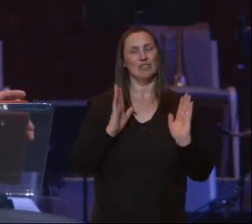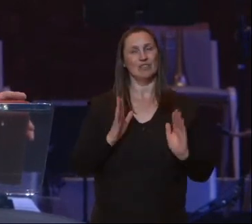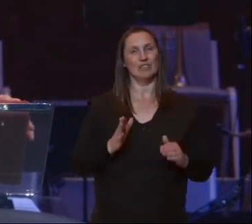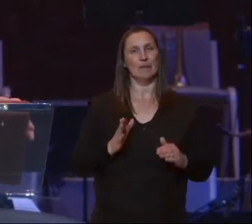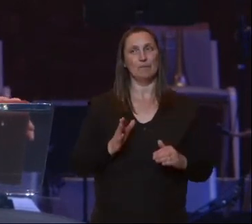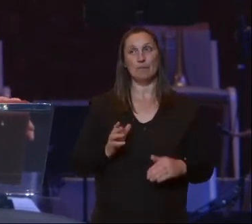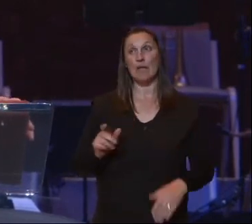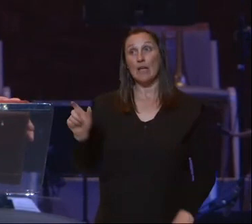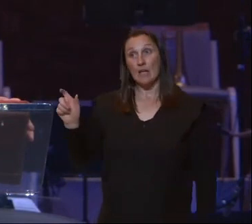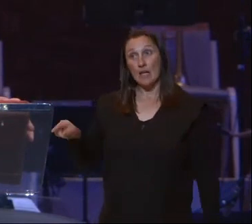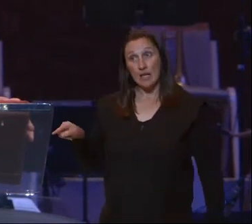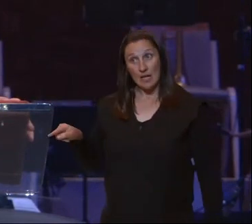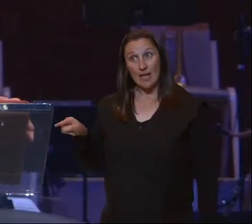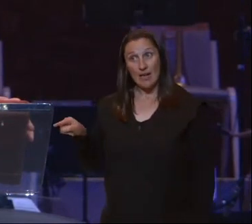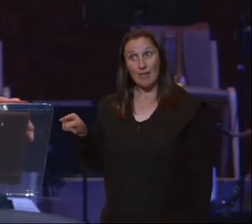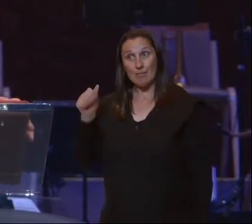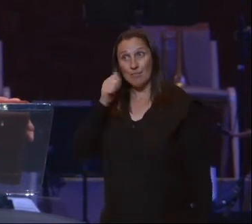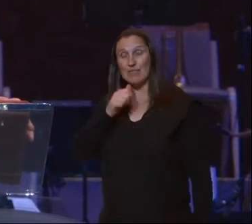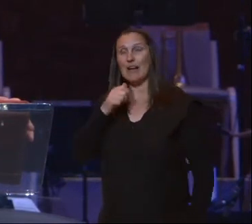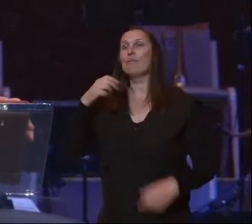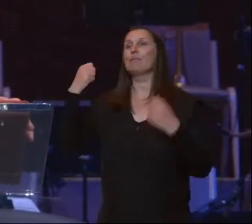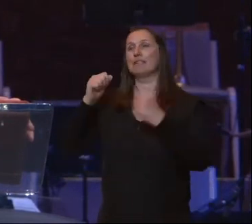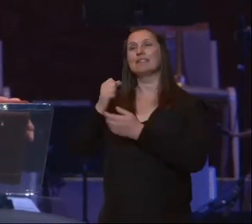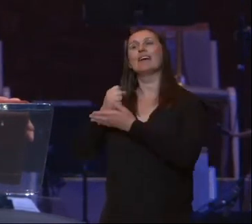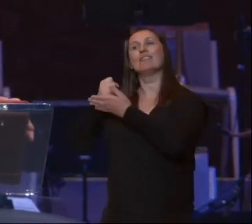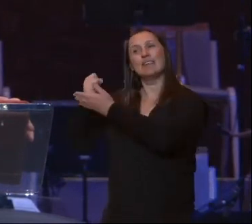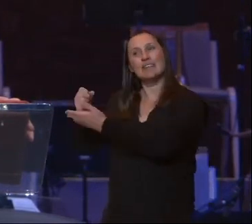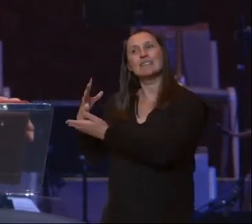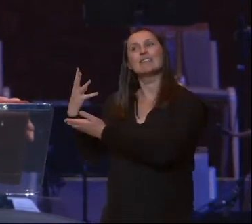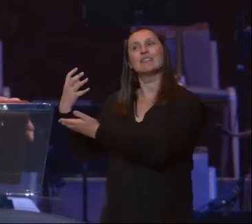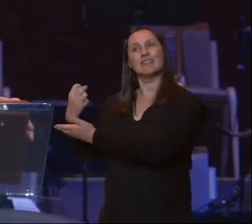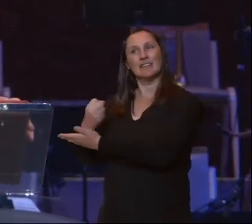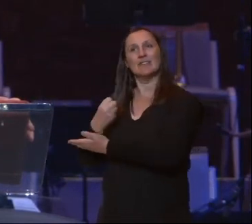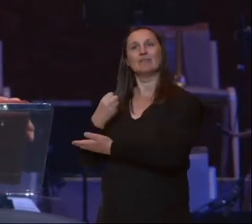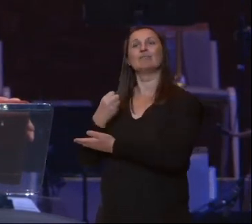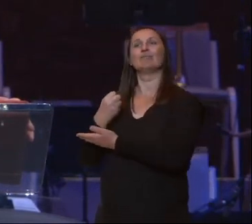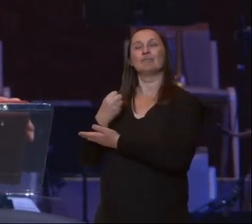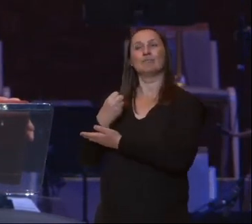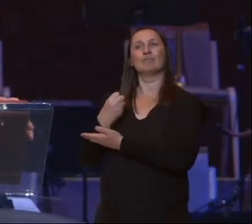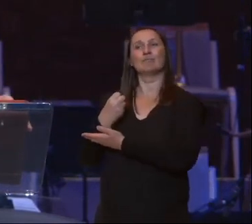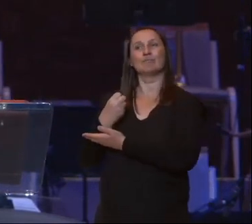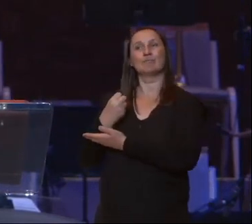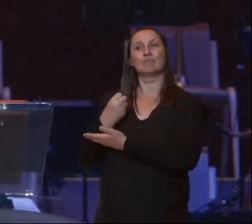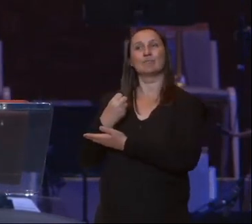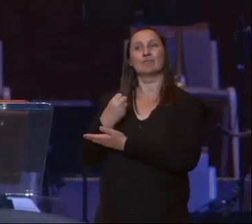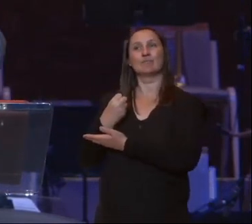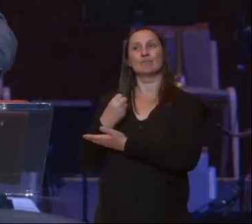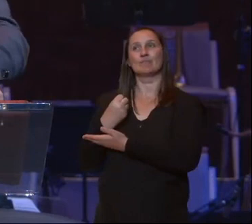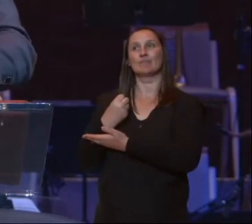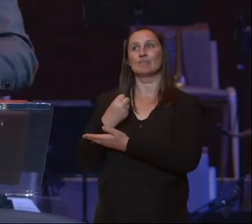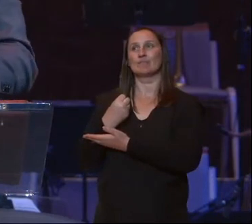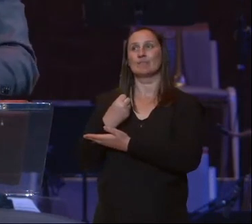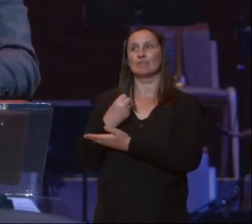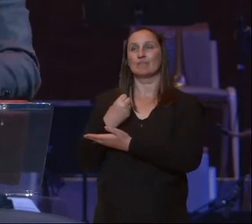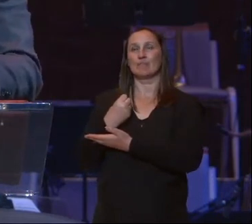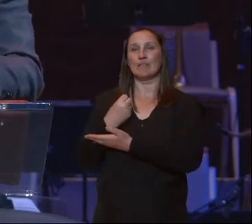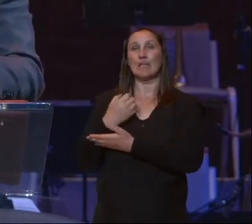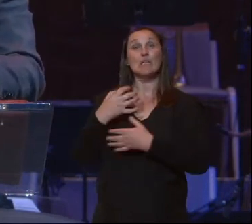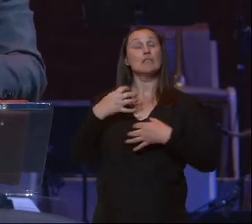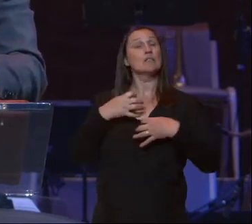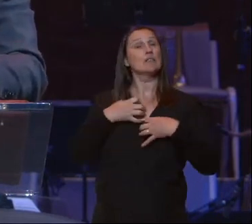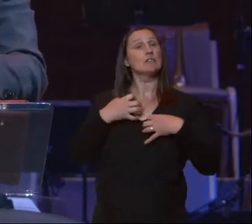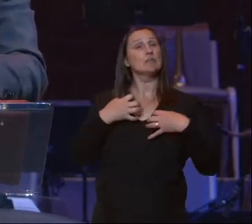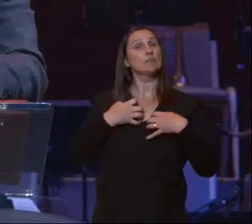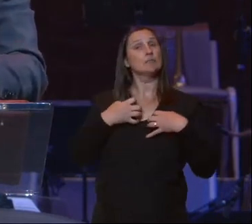Aquela mulher precisava de um resgatador, porque em determinadas situações da vida o sentimento era de